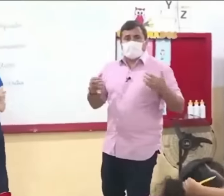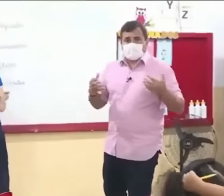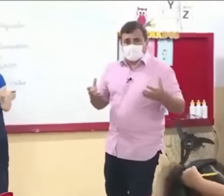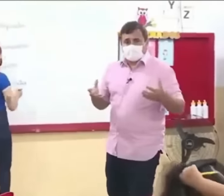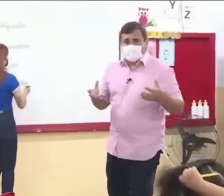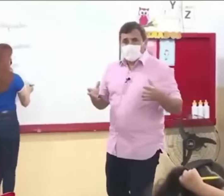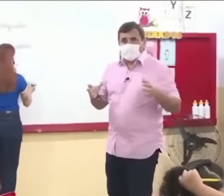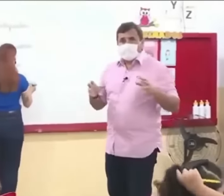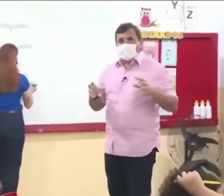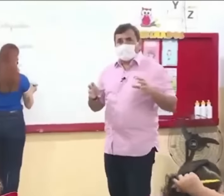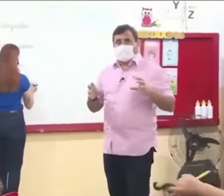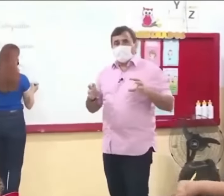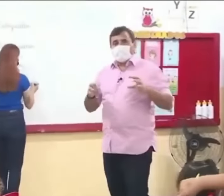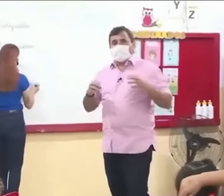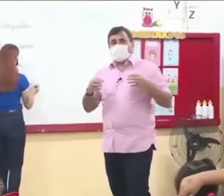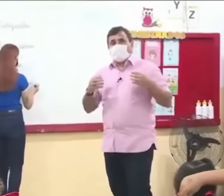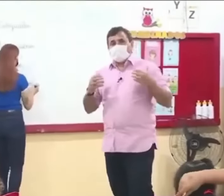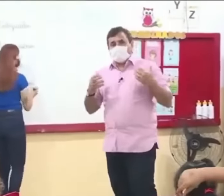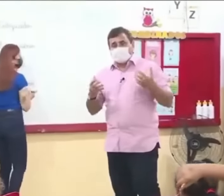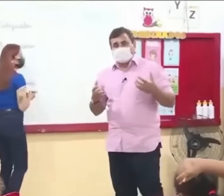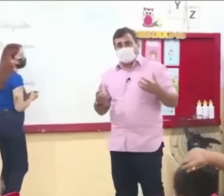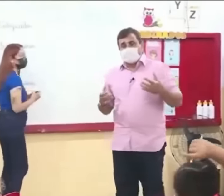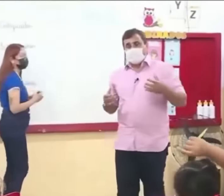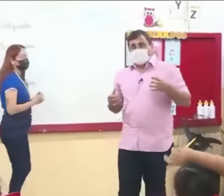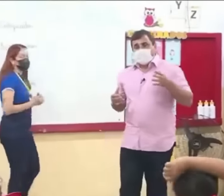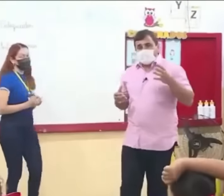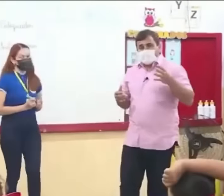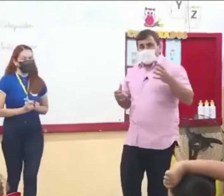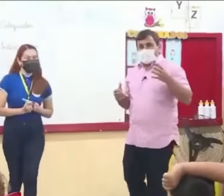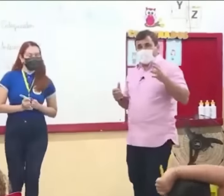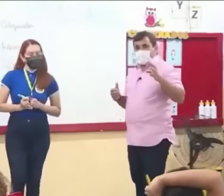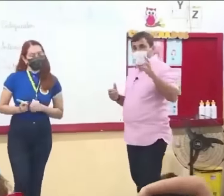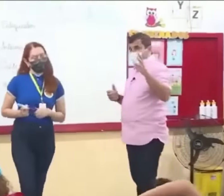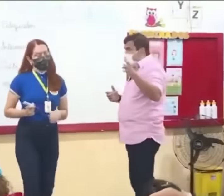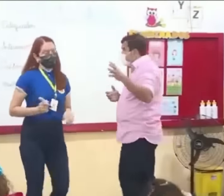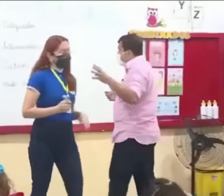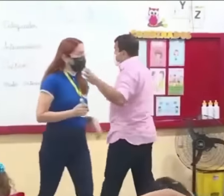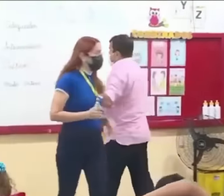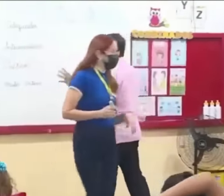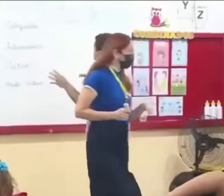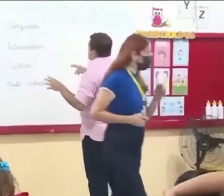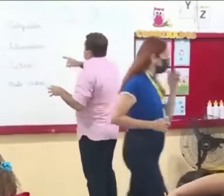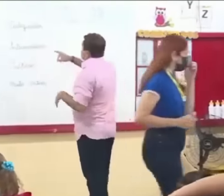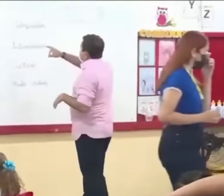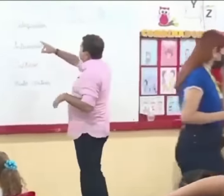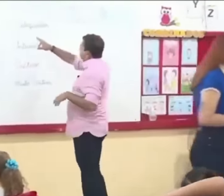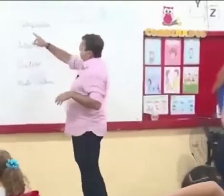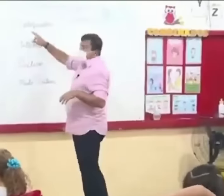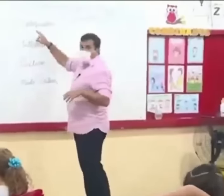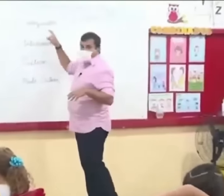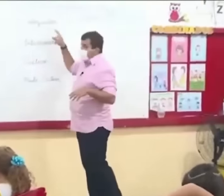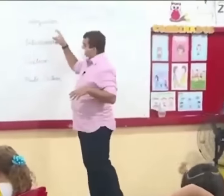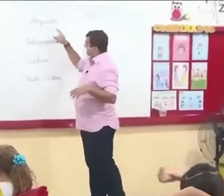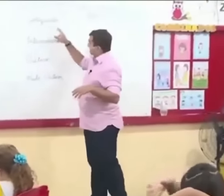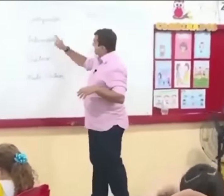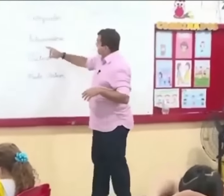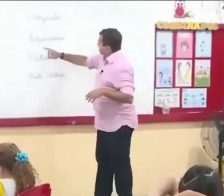um processo que se chama reenturmação. E ele é dividido em 4 fases: